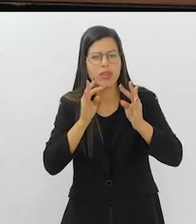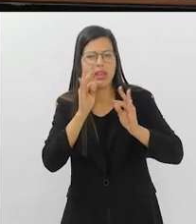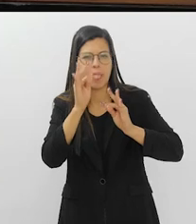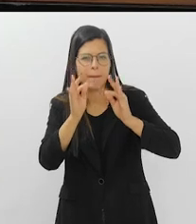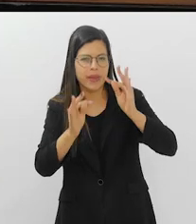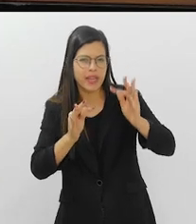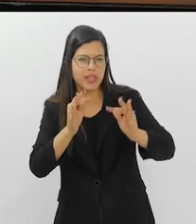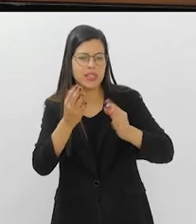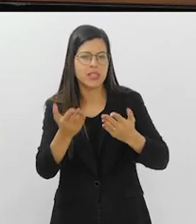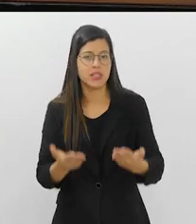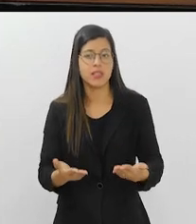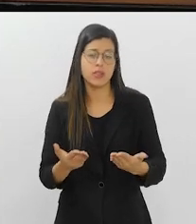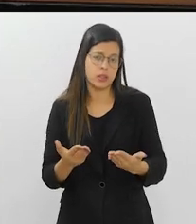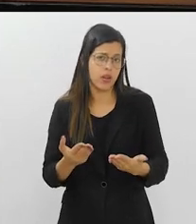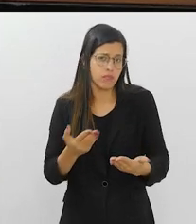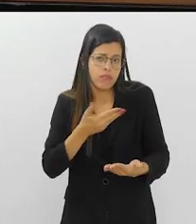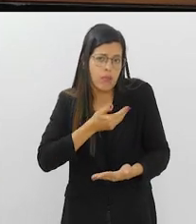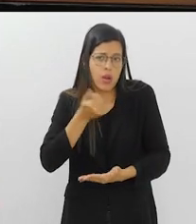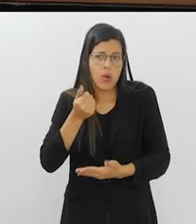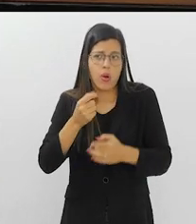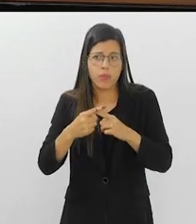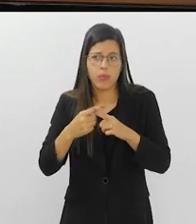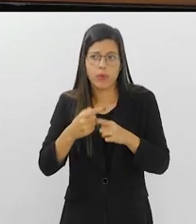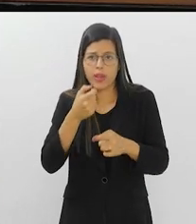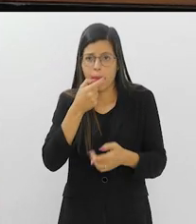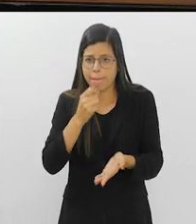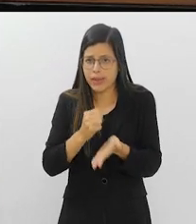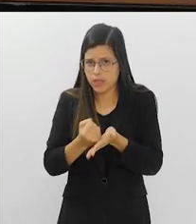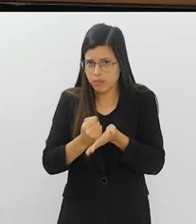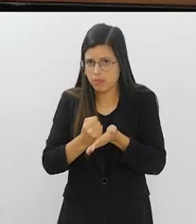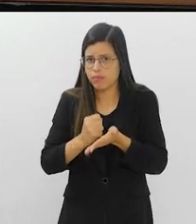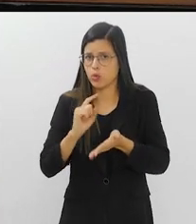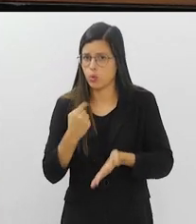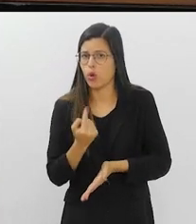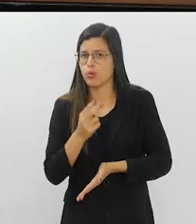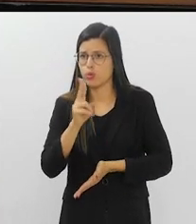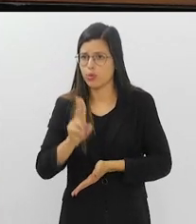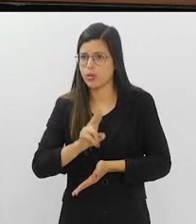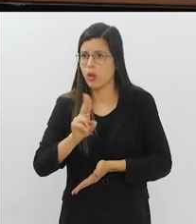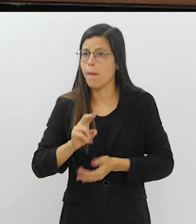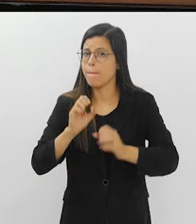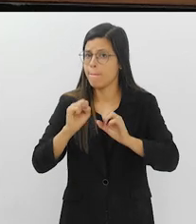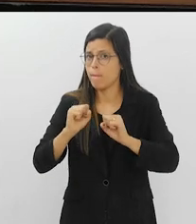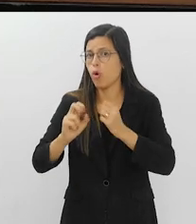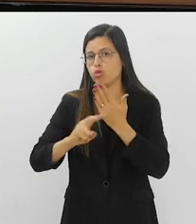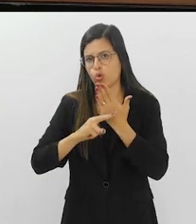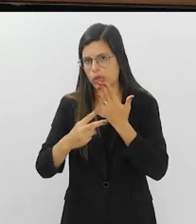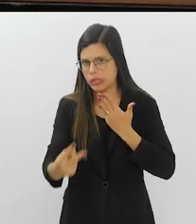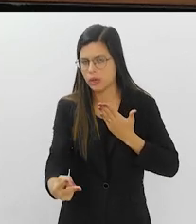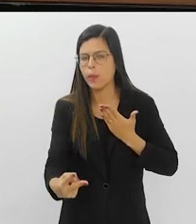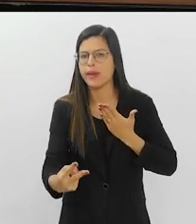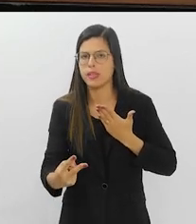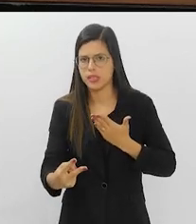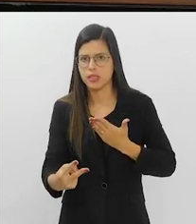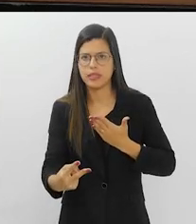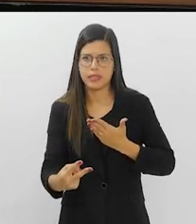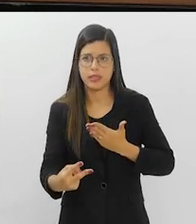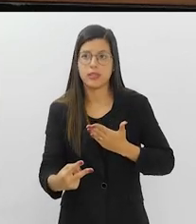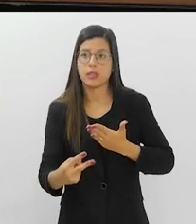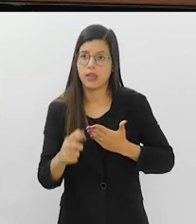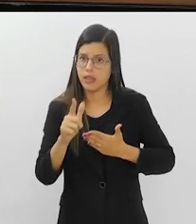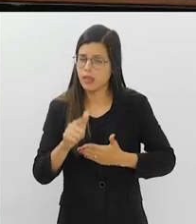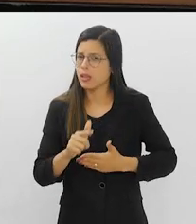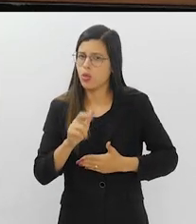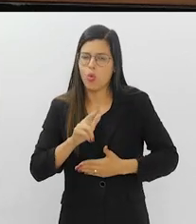até é preferível, porque a maioria das medicações às quais a gente utiliza podem produzir efeitos colaterais e que são, no